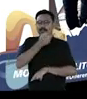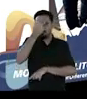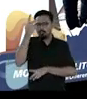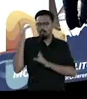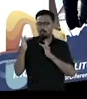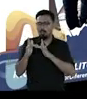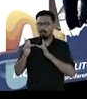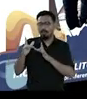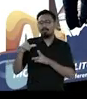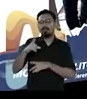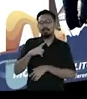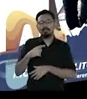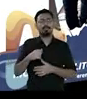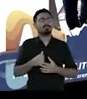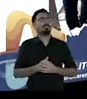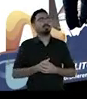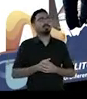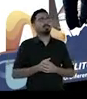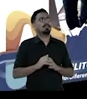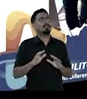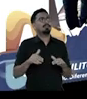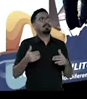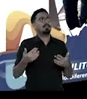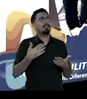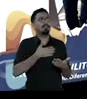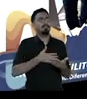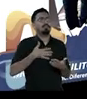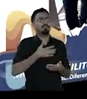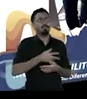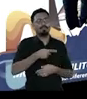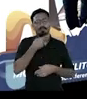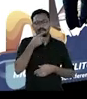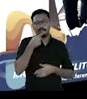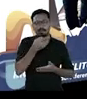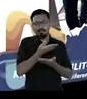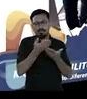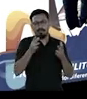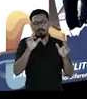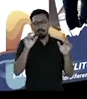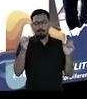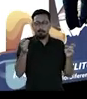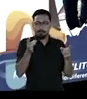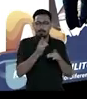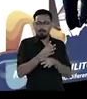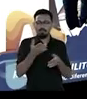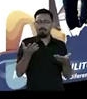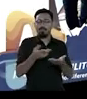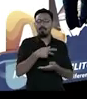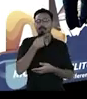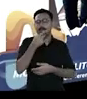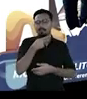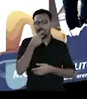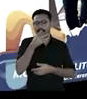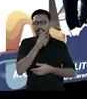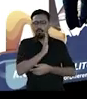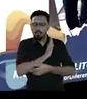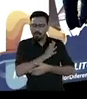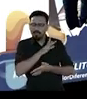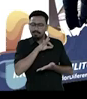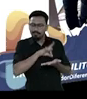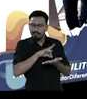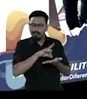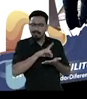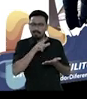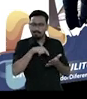ele. Eu gostaria de falar algo de coração para concluir a minha fala, que isso é apenas um pouco